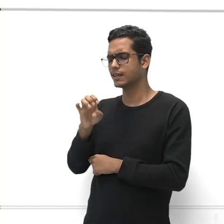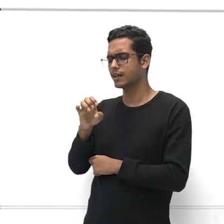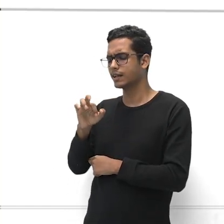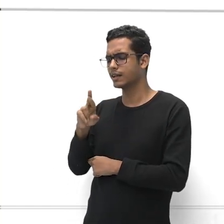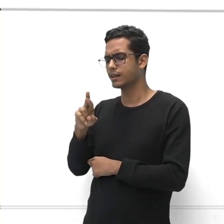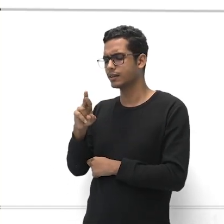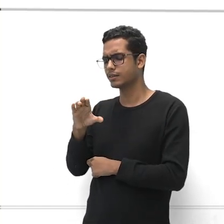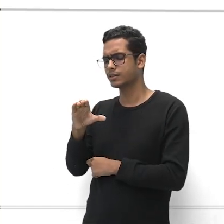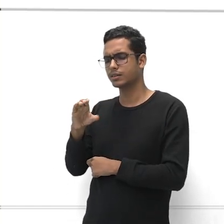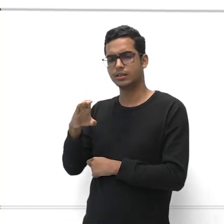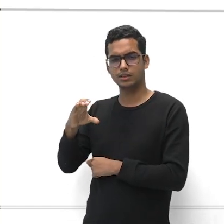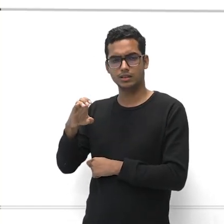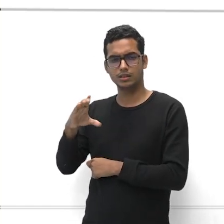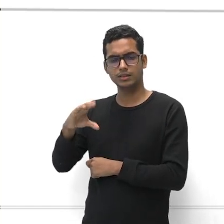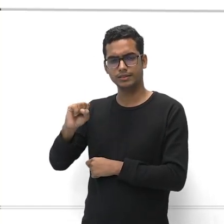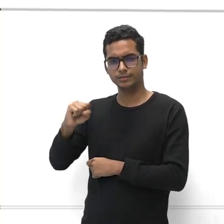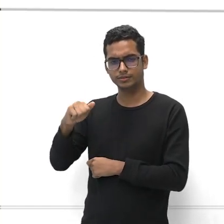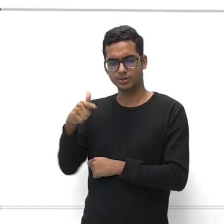fazer aqui?